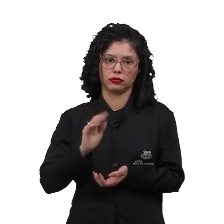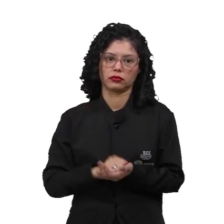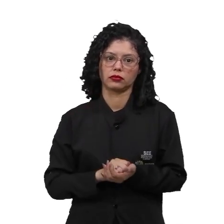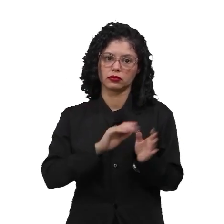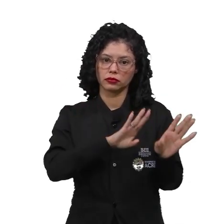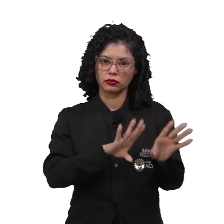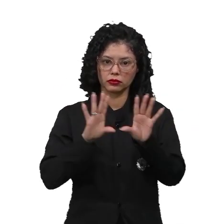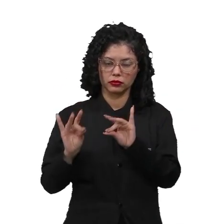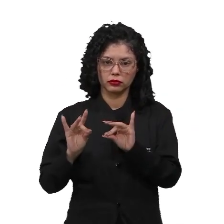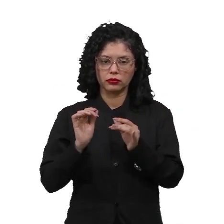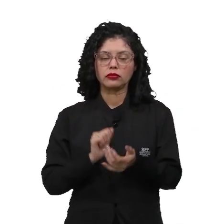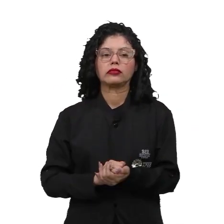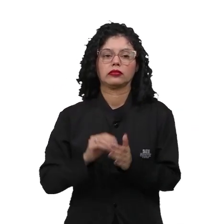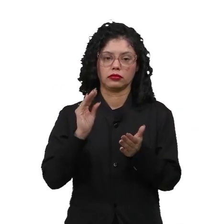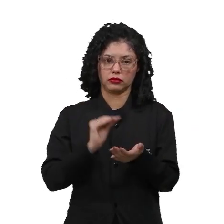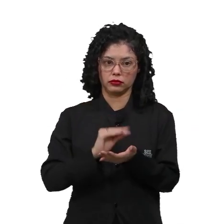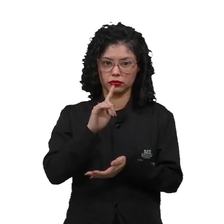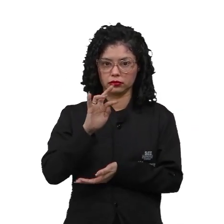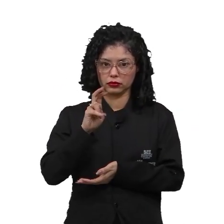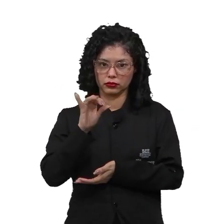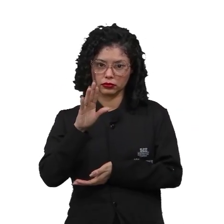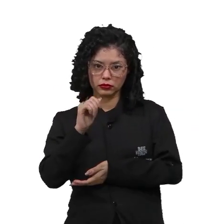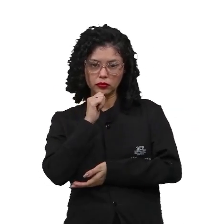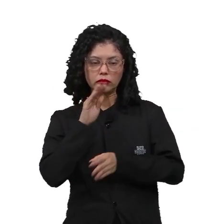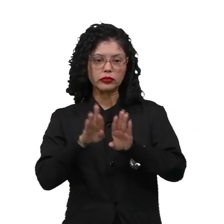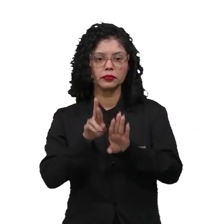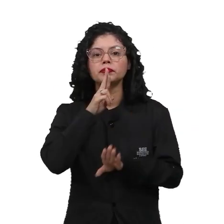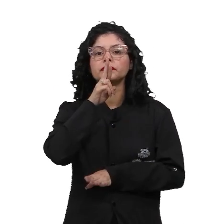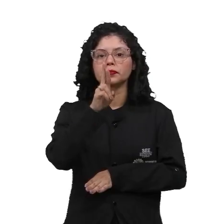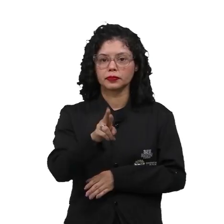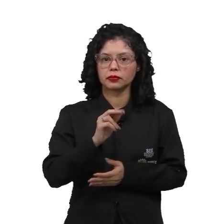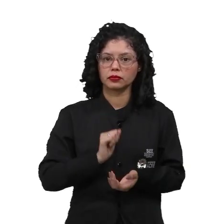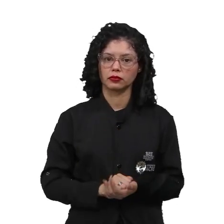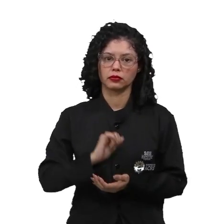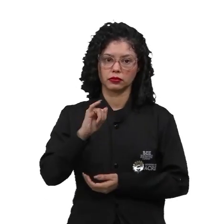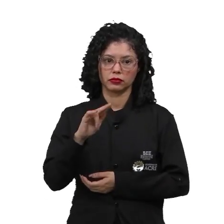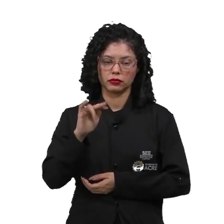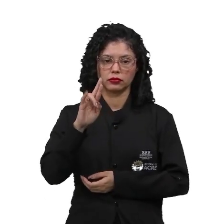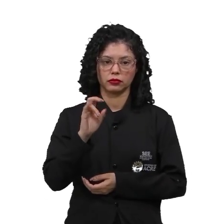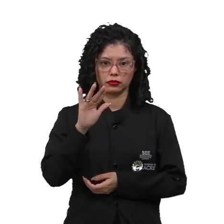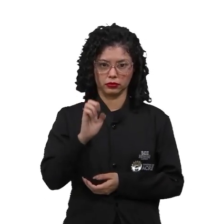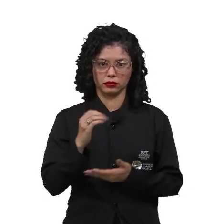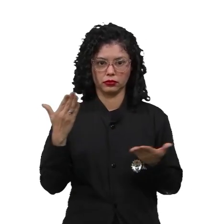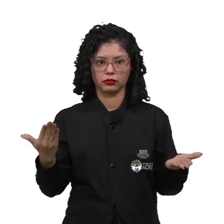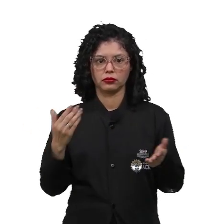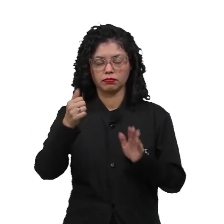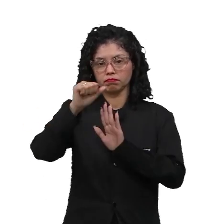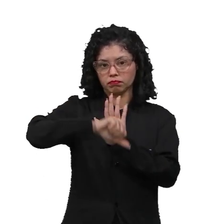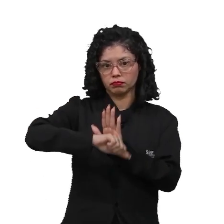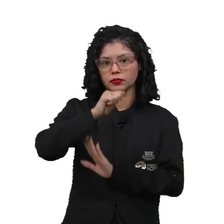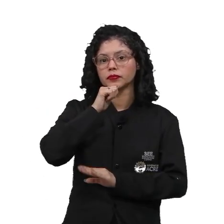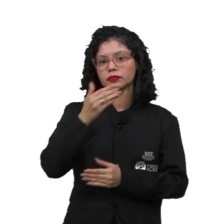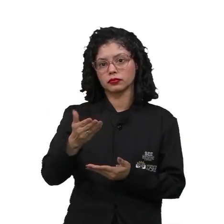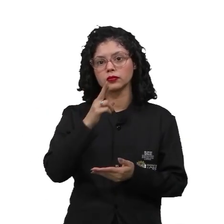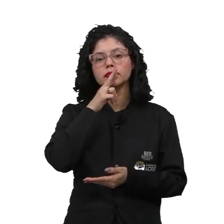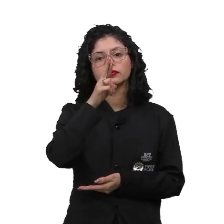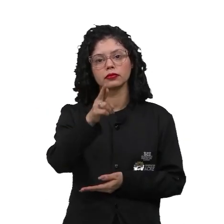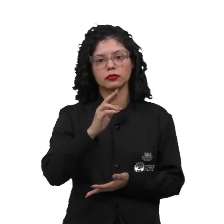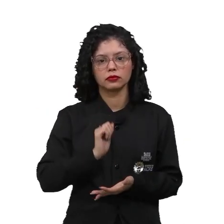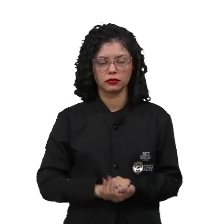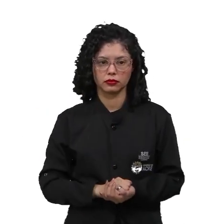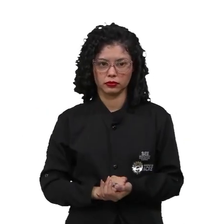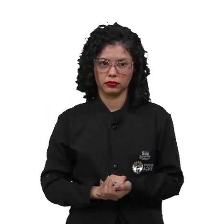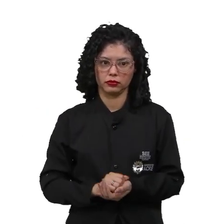através dos anticorpos, né? Então, a gente fala que é uma resposta imune humoral, essa resposta ali, né, que